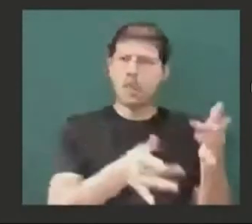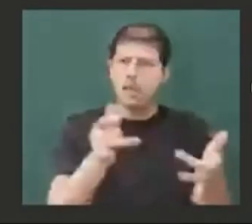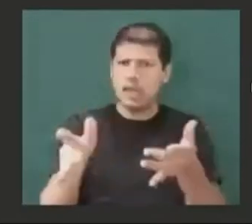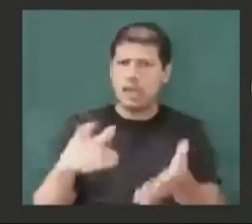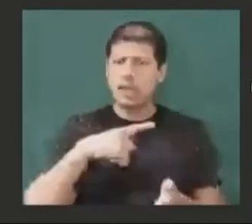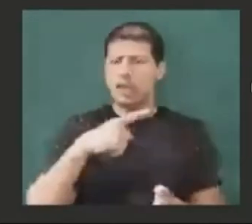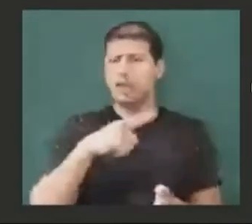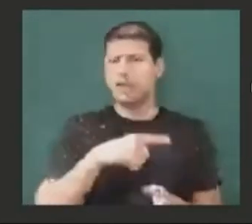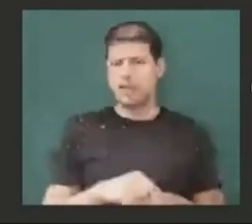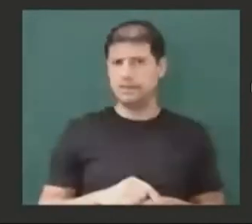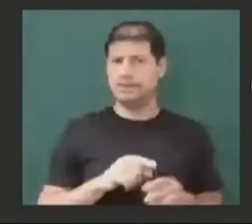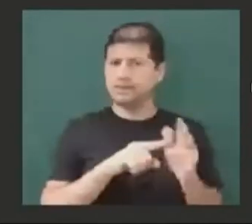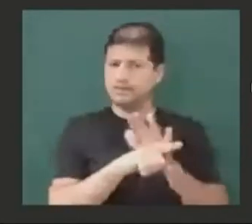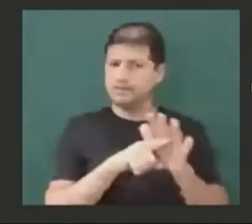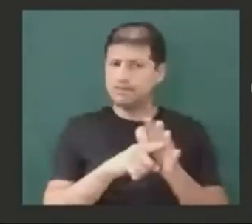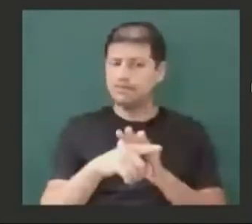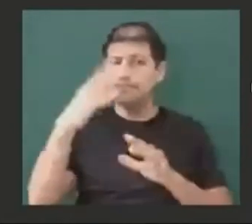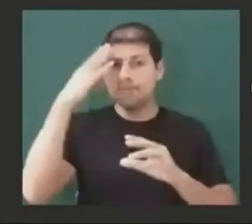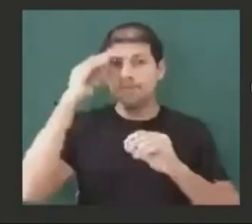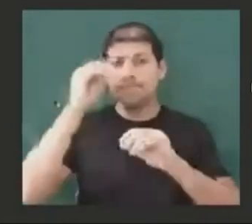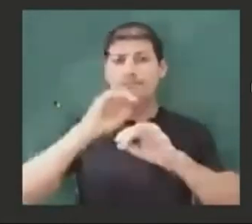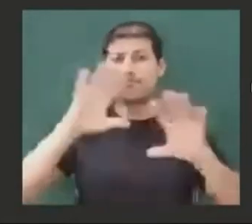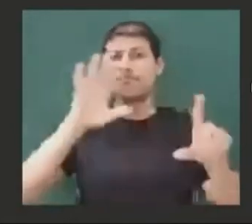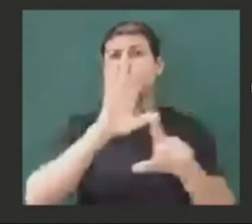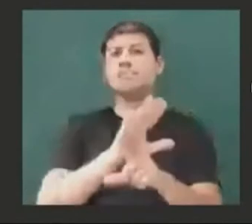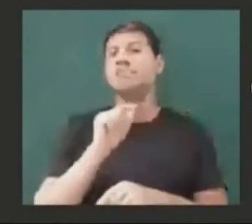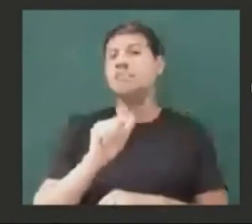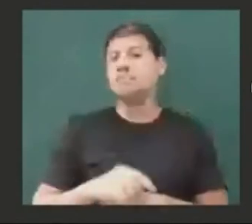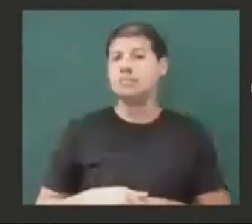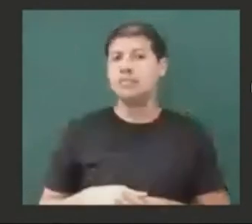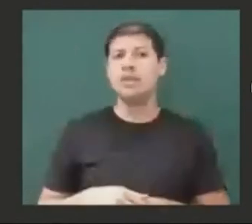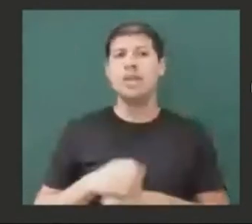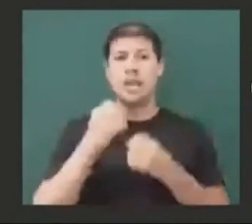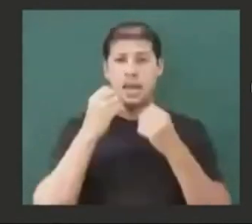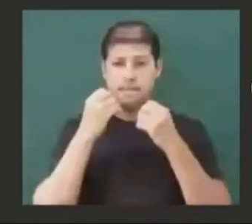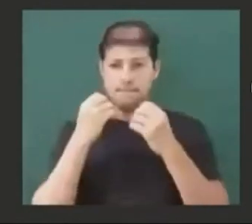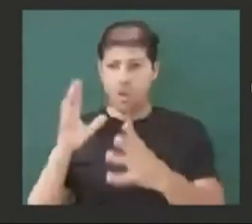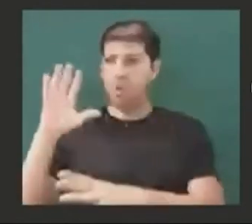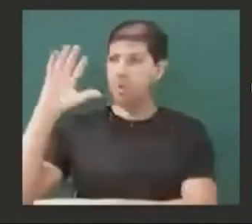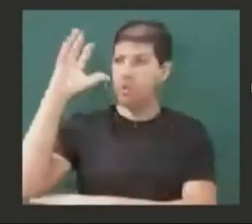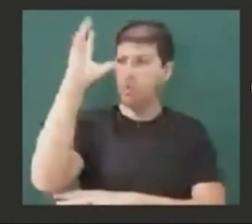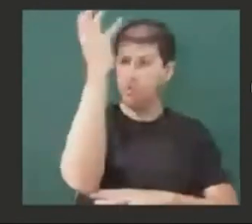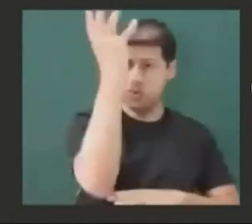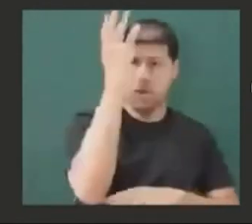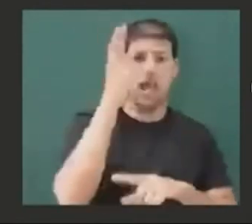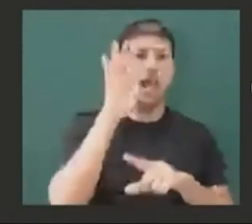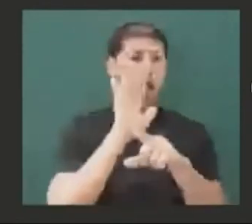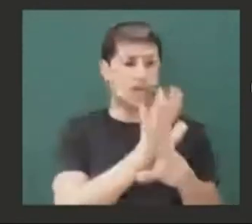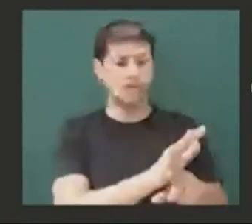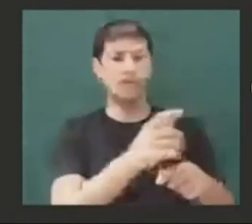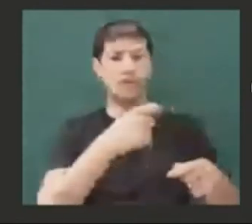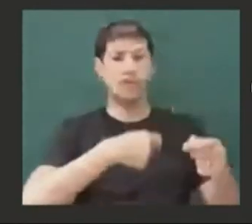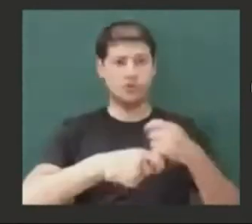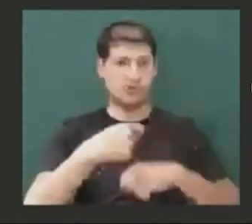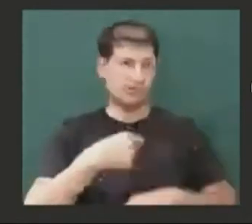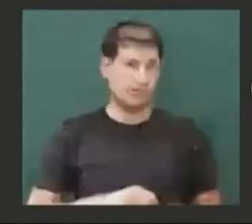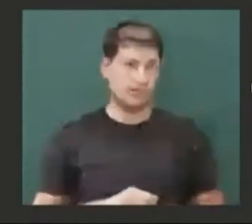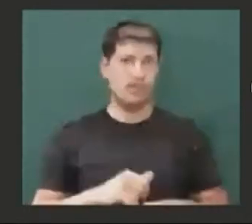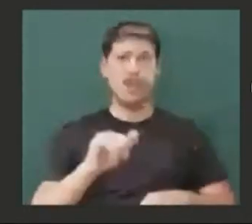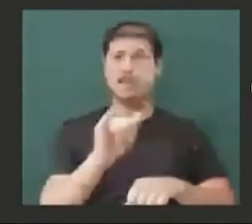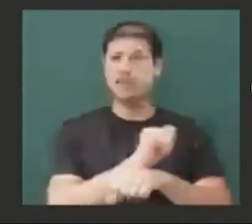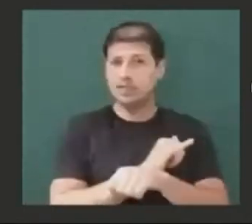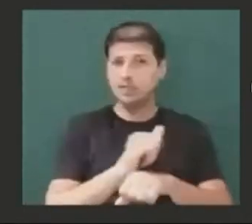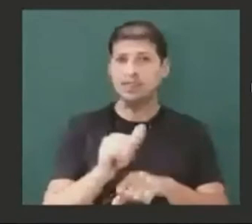claro que o que é bom para o meio ambiente é bom para a economia. As estratégias de resíduo